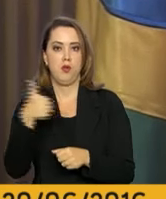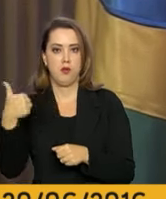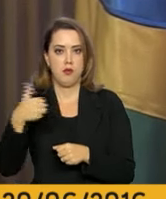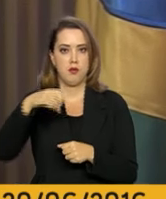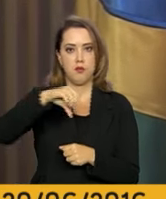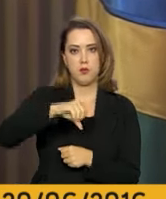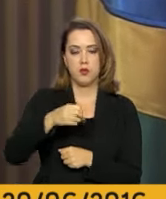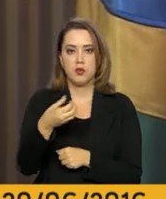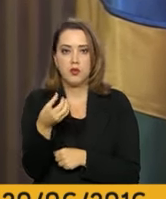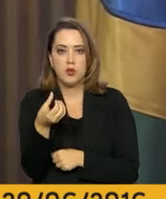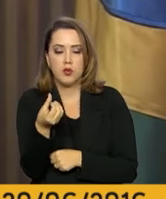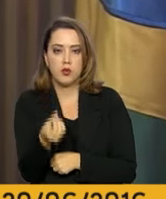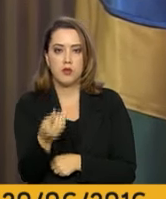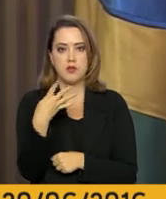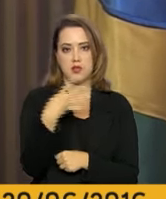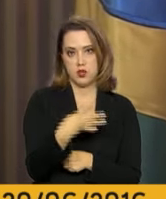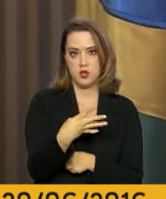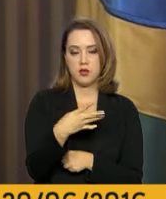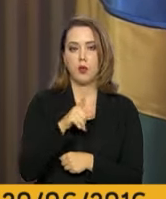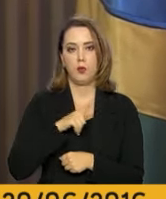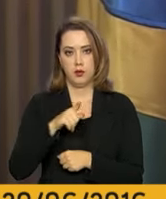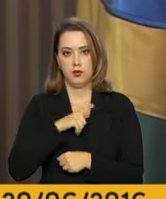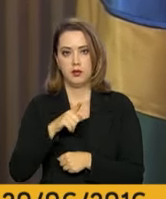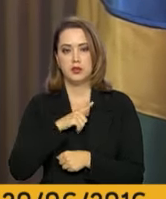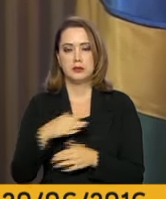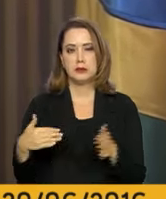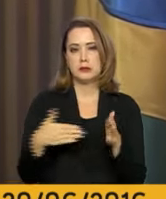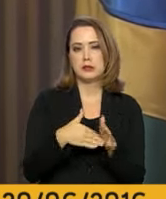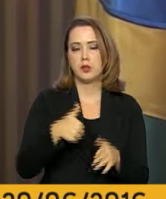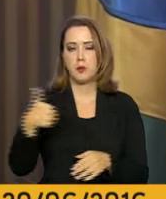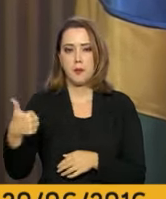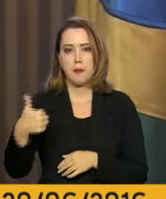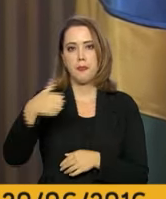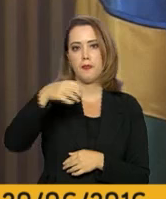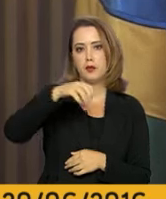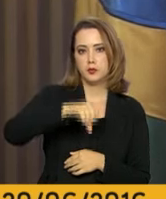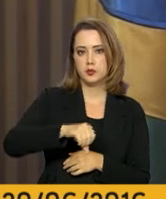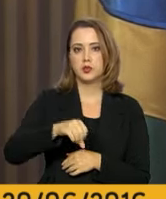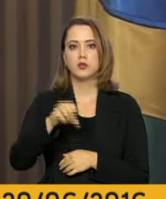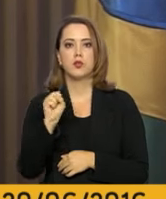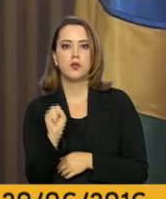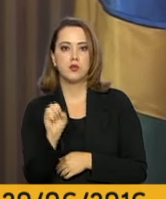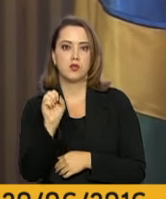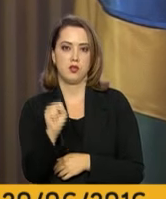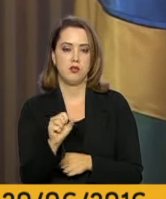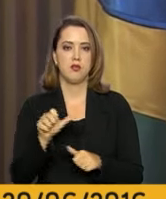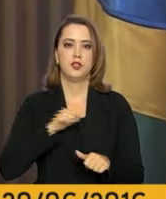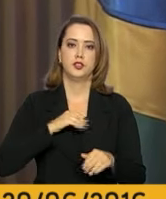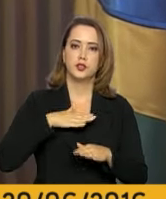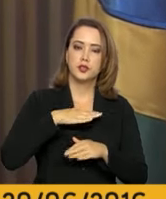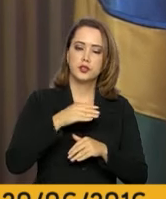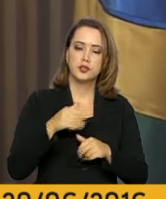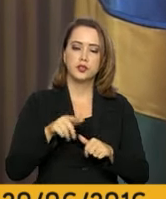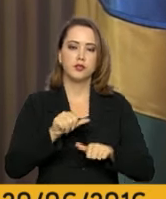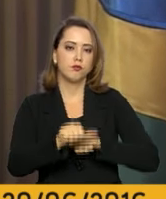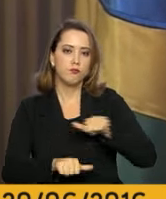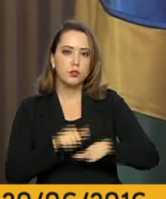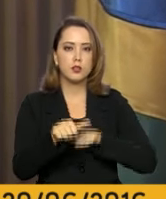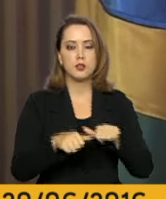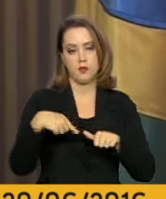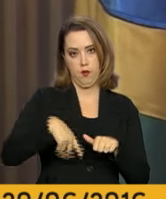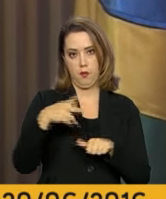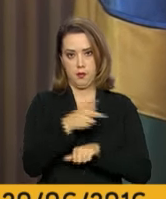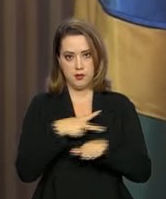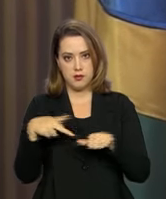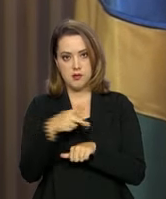1964 e daí 64 até 88 novamente redemocratização e daí Sim fizemos uma